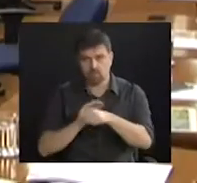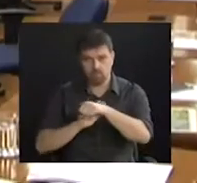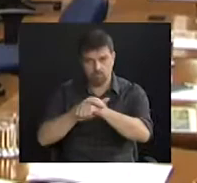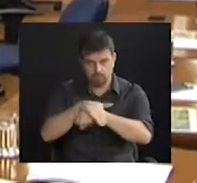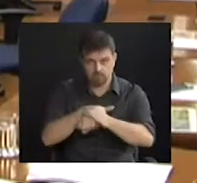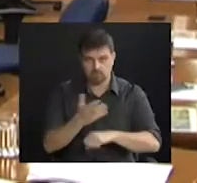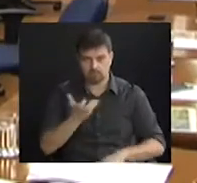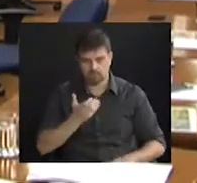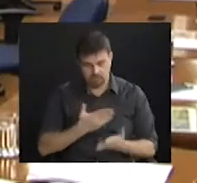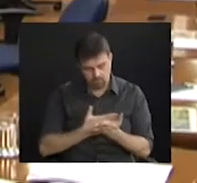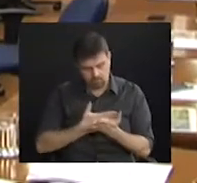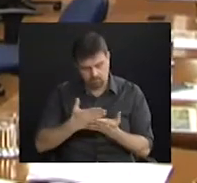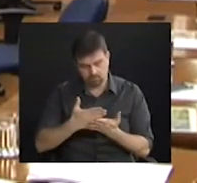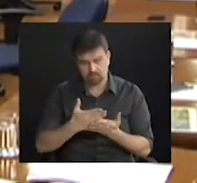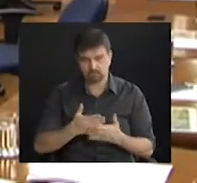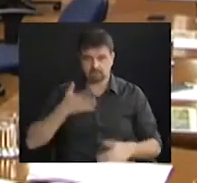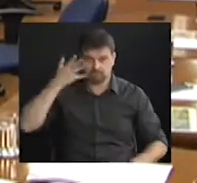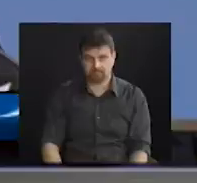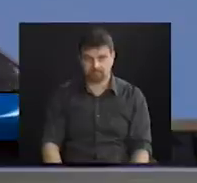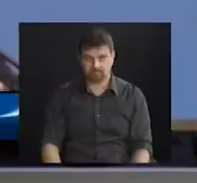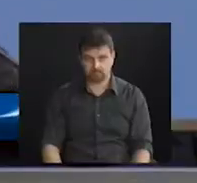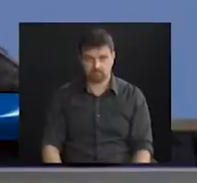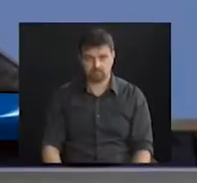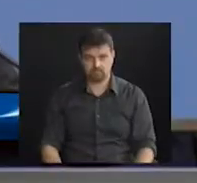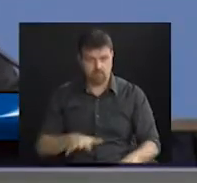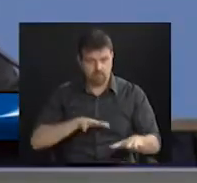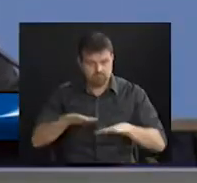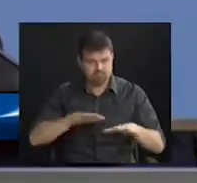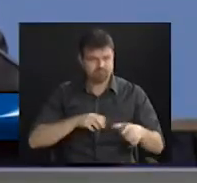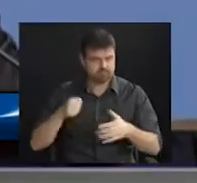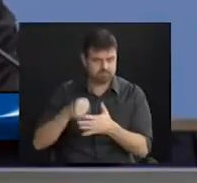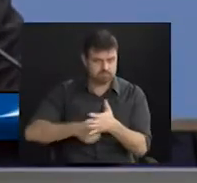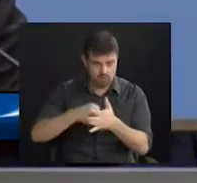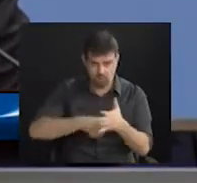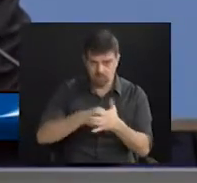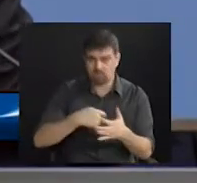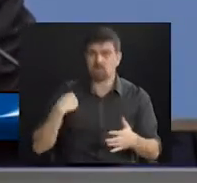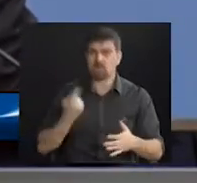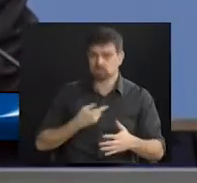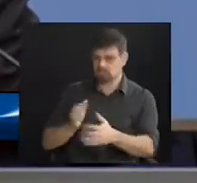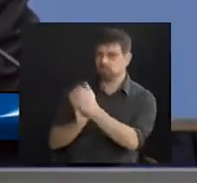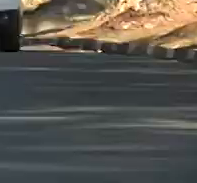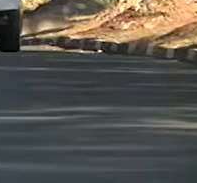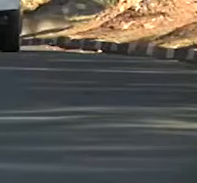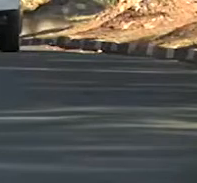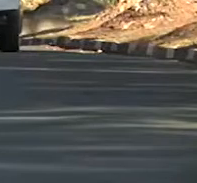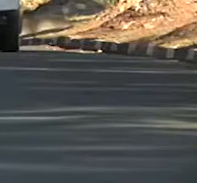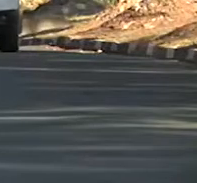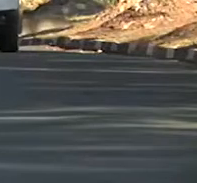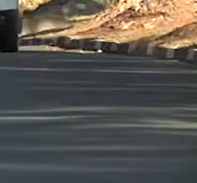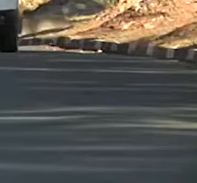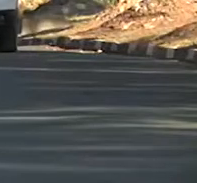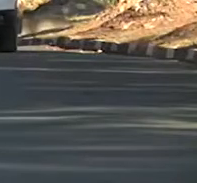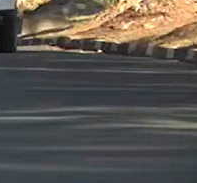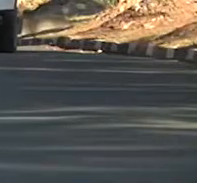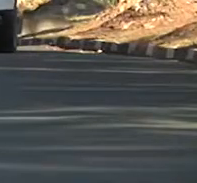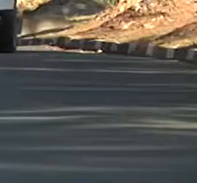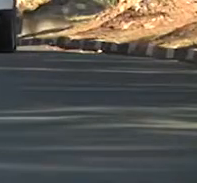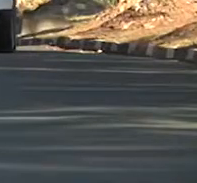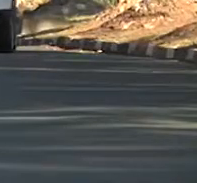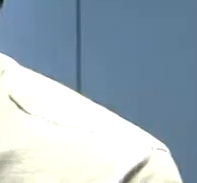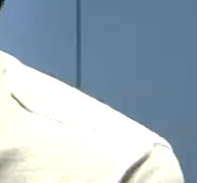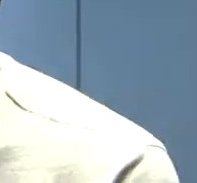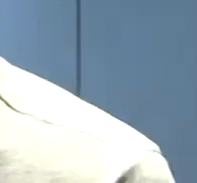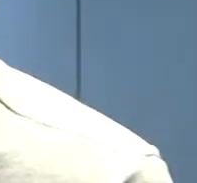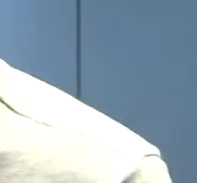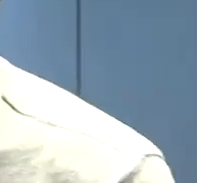da casa receberão incentivo dos vereadores é digno mais alta elogio porque sai da Juventude de Campinas o grupo seguiu